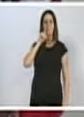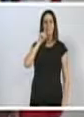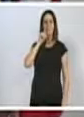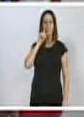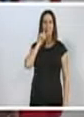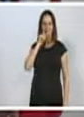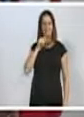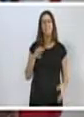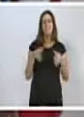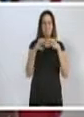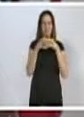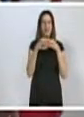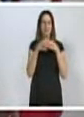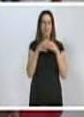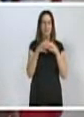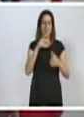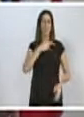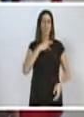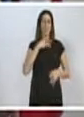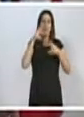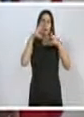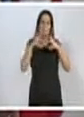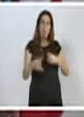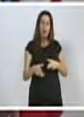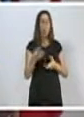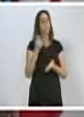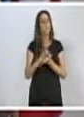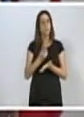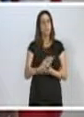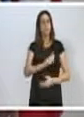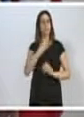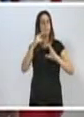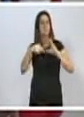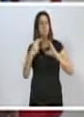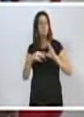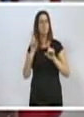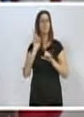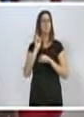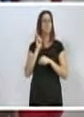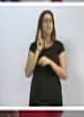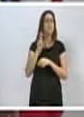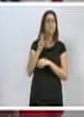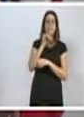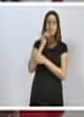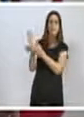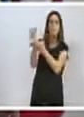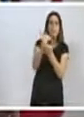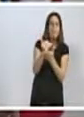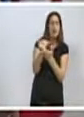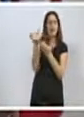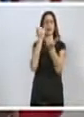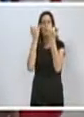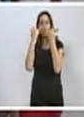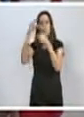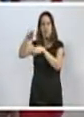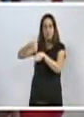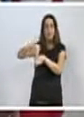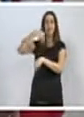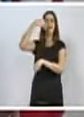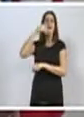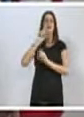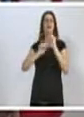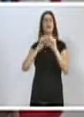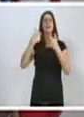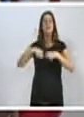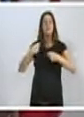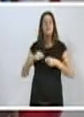da nossa partida aí, que está sempre junto, acompanhando essa casa aí, e sempre trazendo as informações das melhorias que o bairro precisa. Obrigado ao nosso